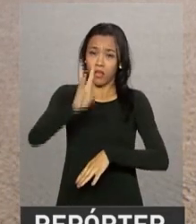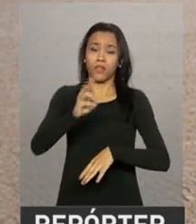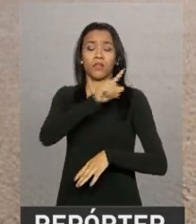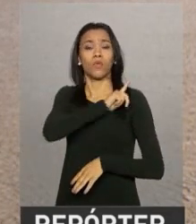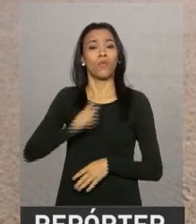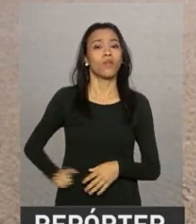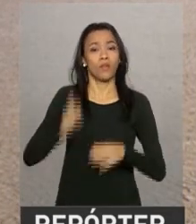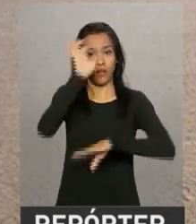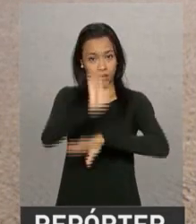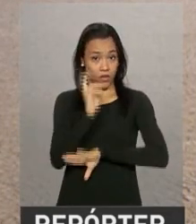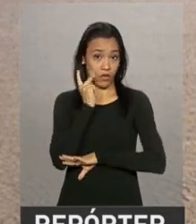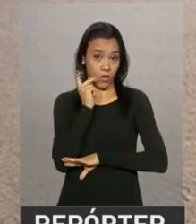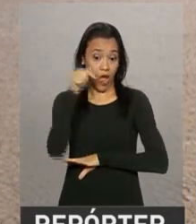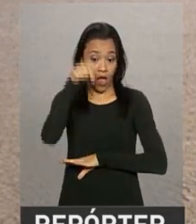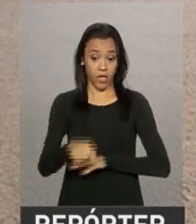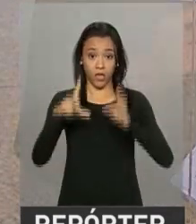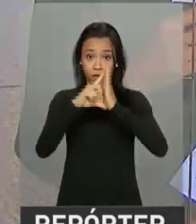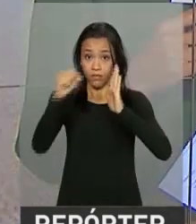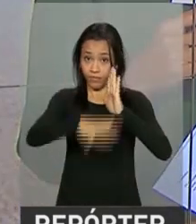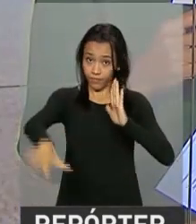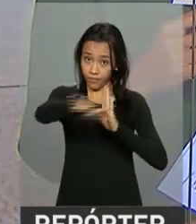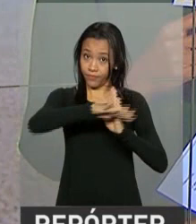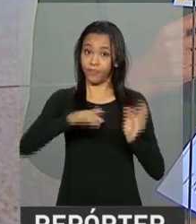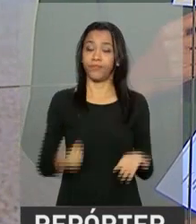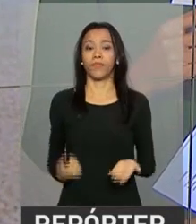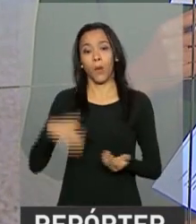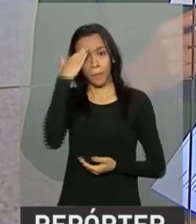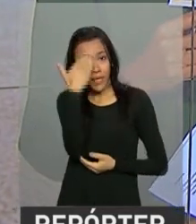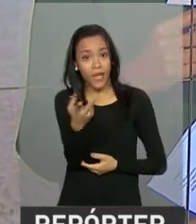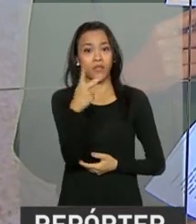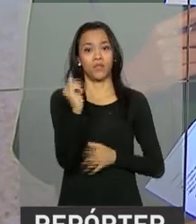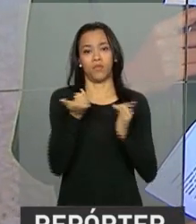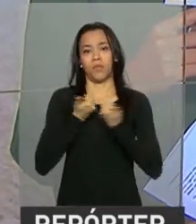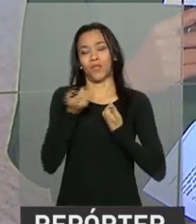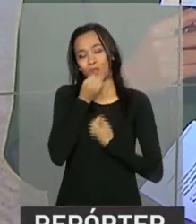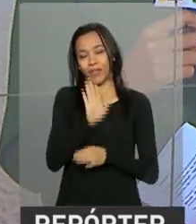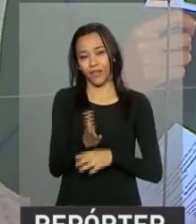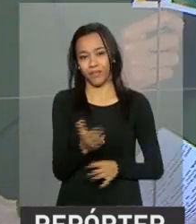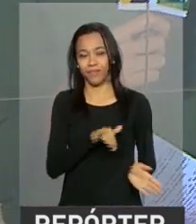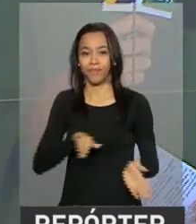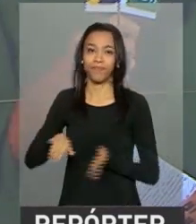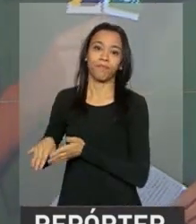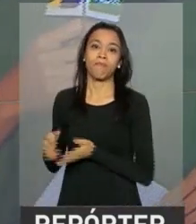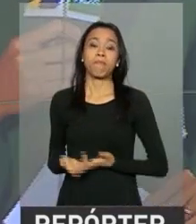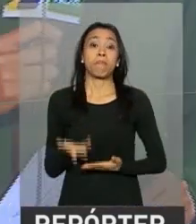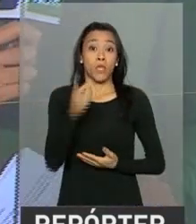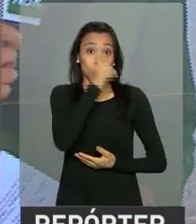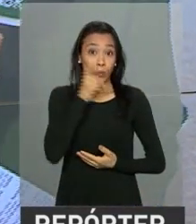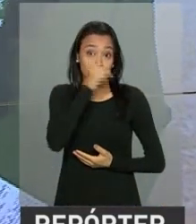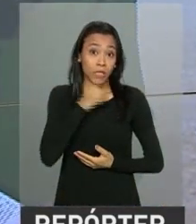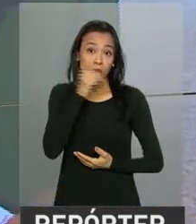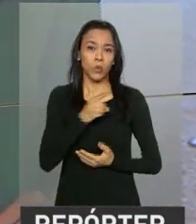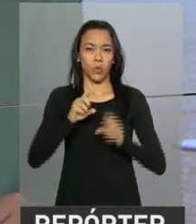Camilo Santana, aqui no Palácio do Planalto. Daniele? Obrigada, Paulo, pelas suas informações ao vivo. Boa tarde para você. Desde domingo,